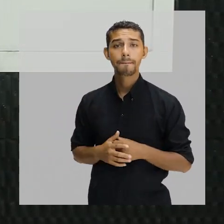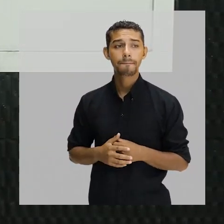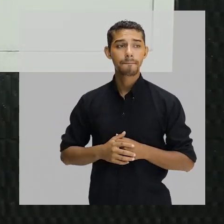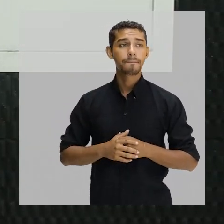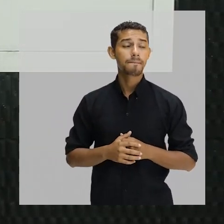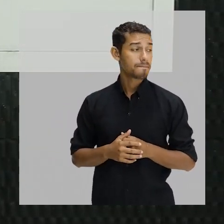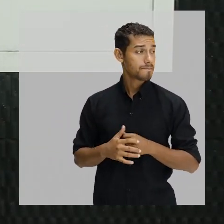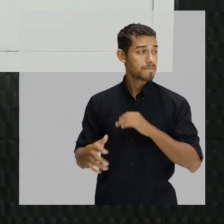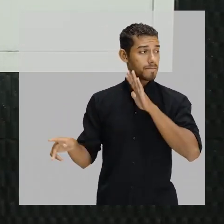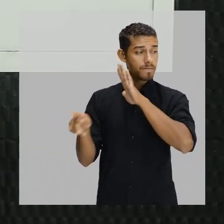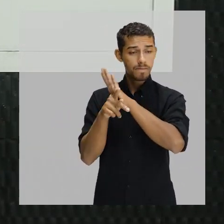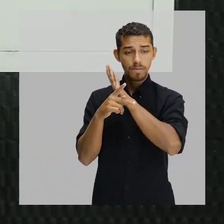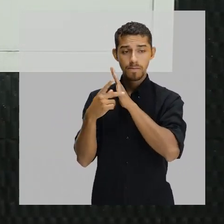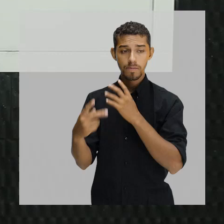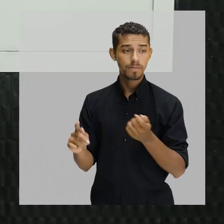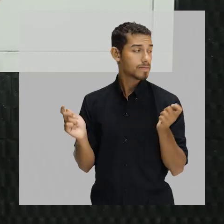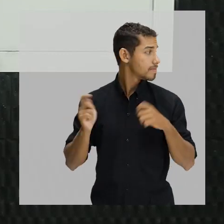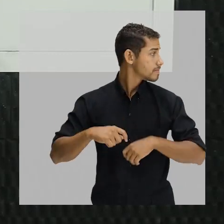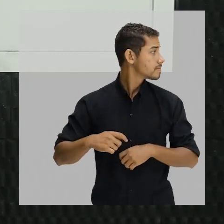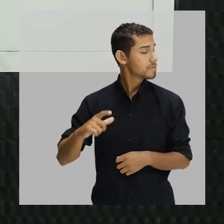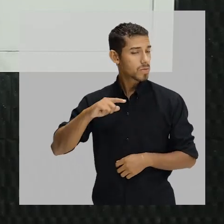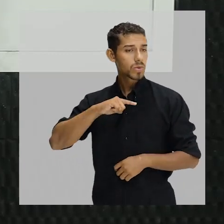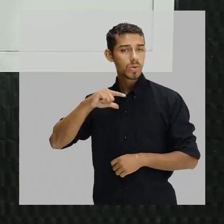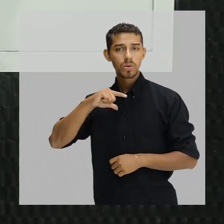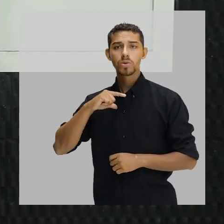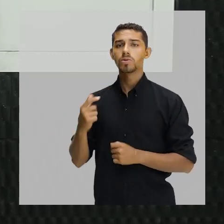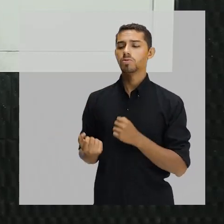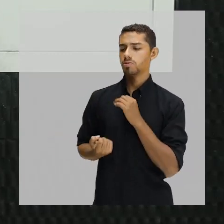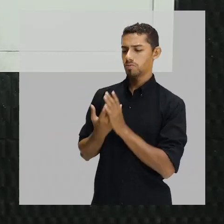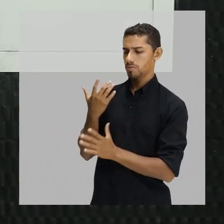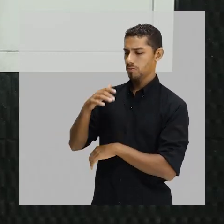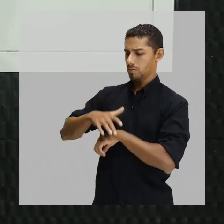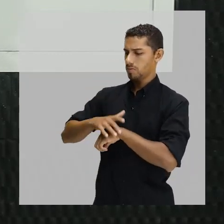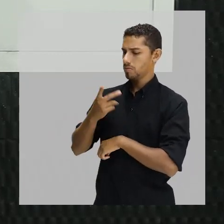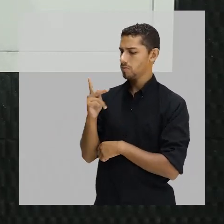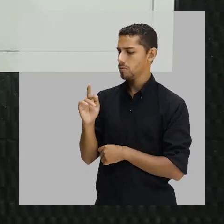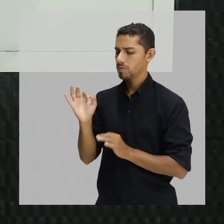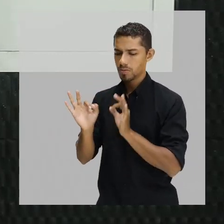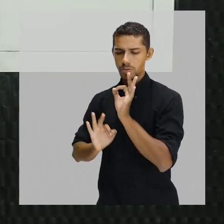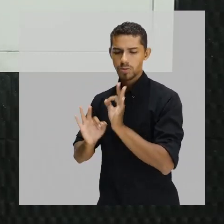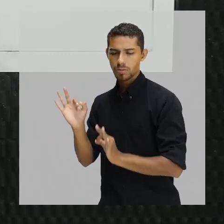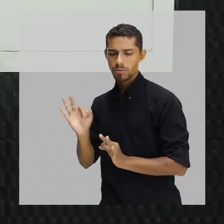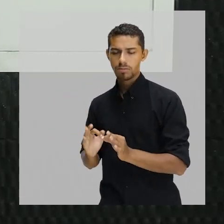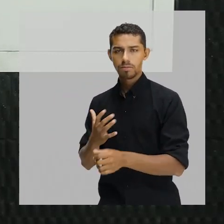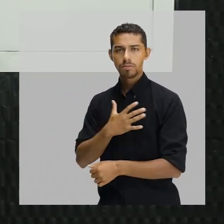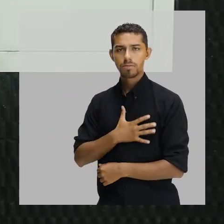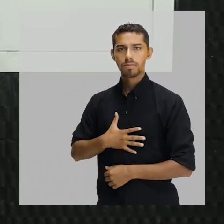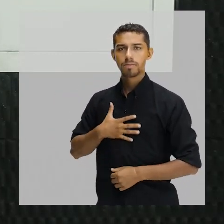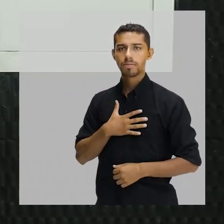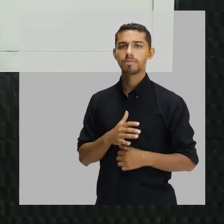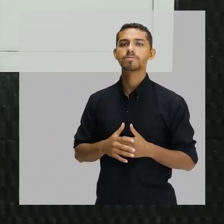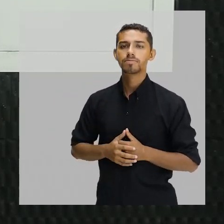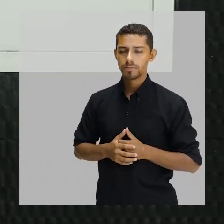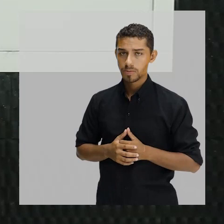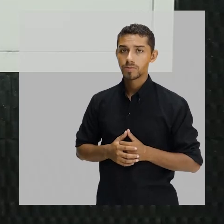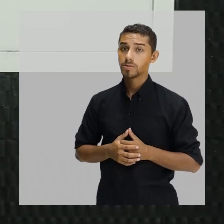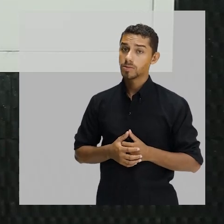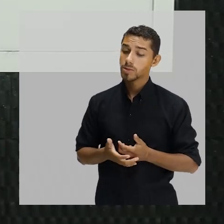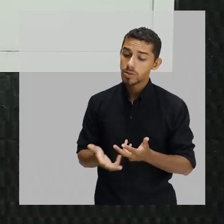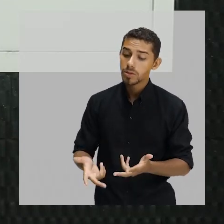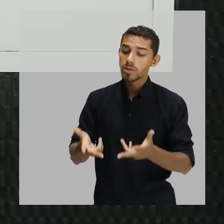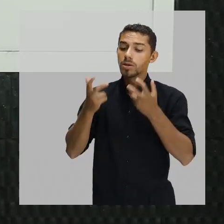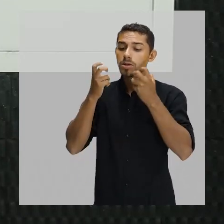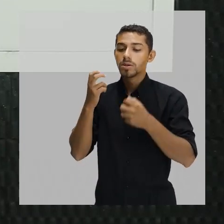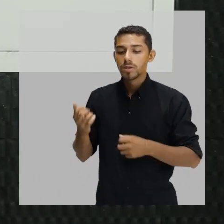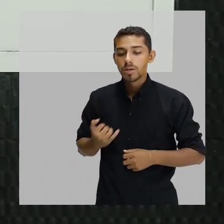mais propriedades ele tem e mais ele está construído de uma forma aprazível, ok? Então perceba uma